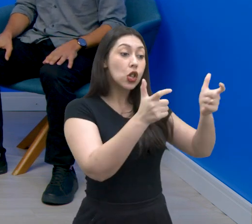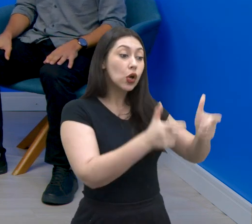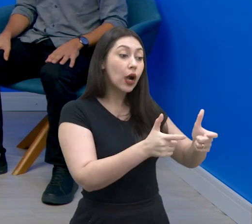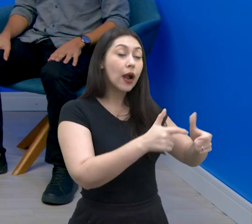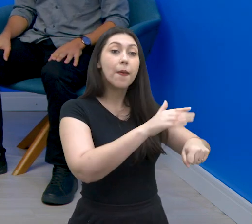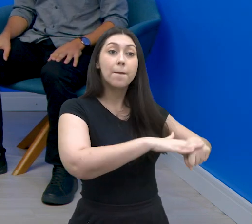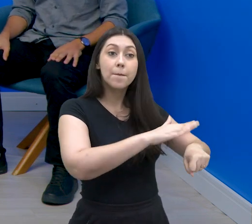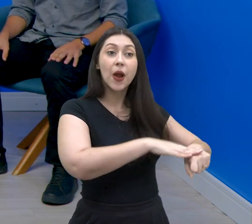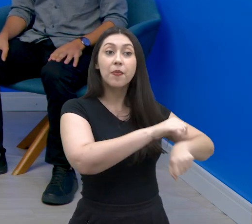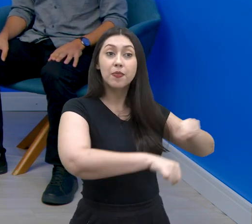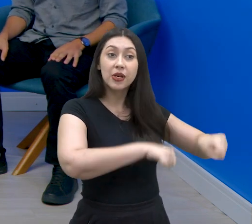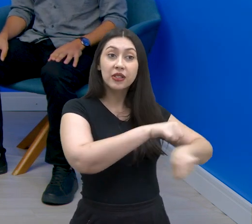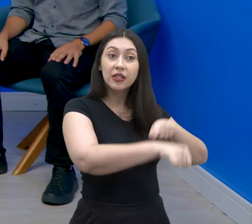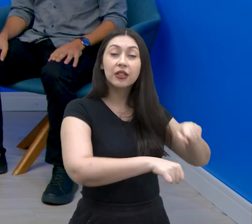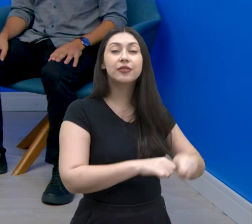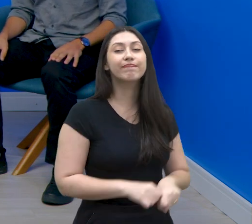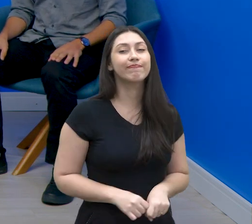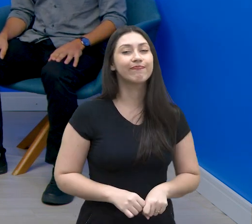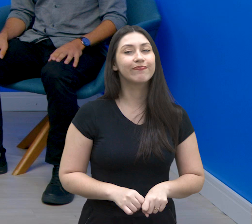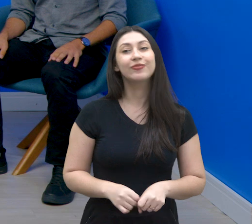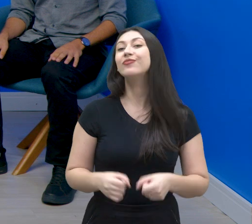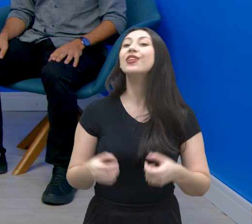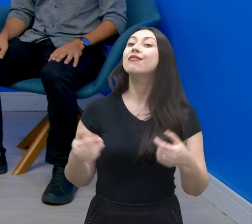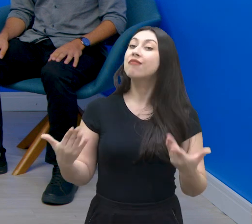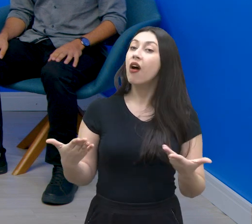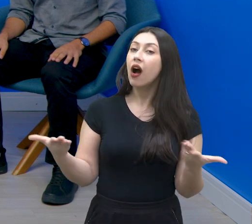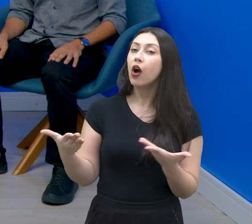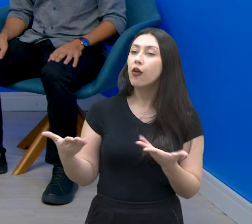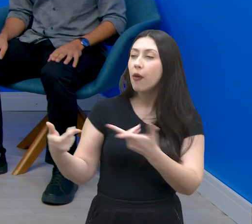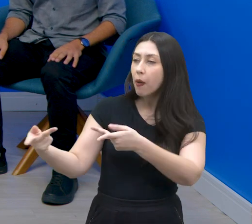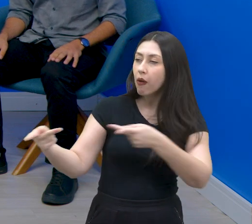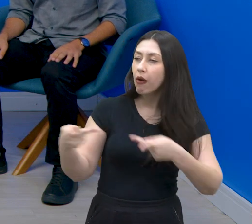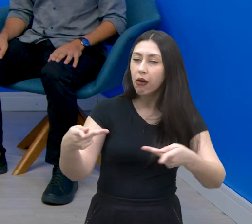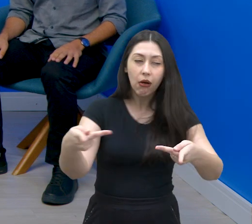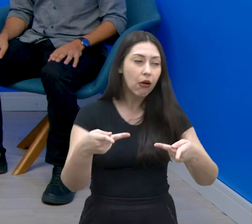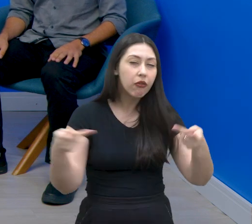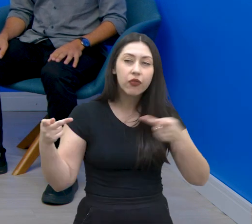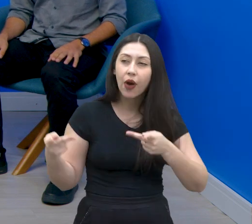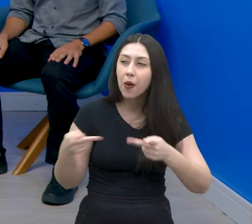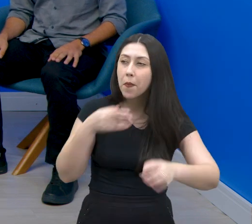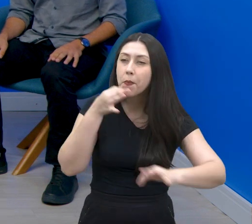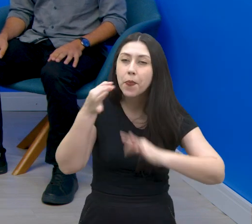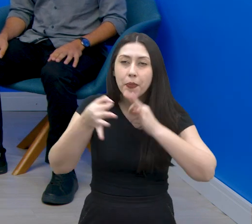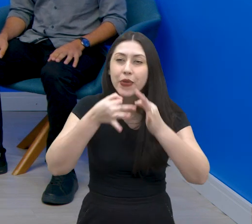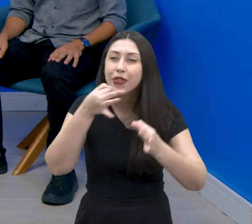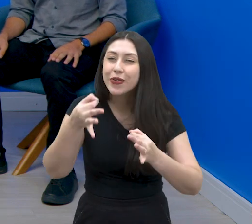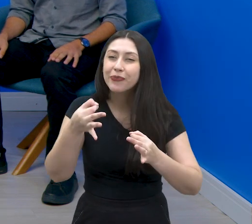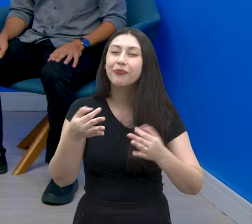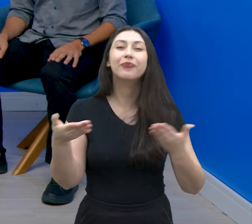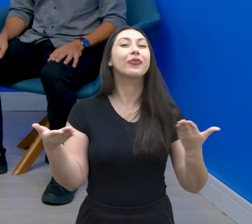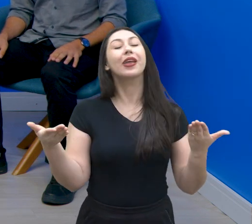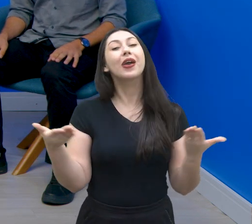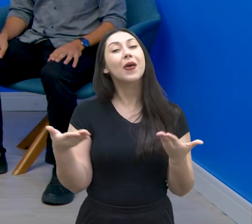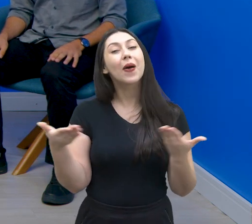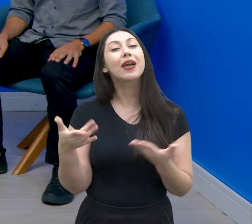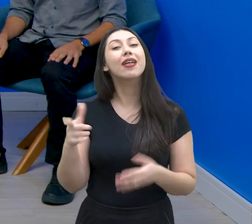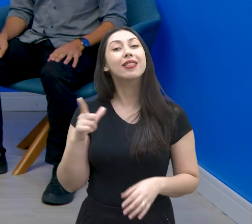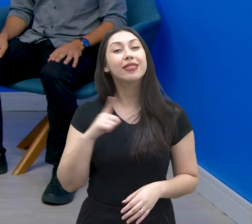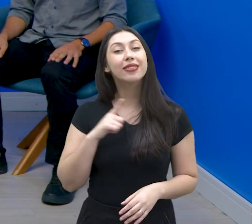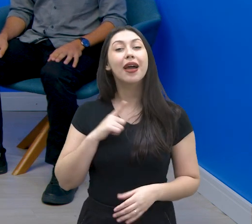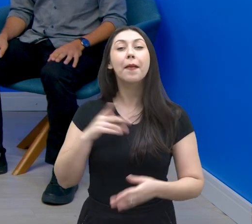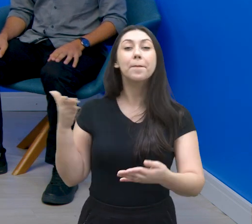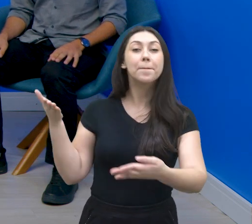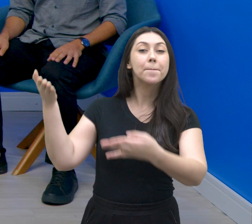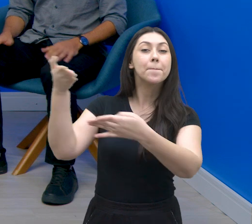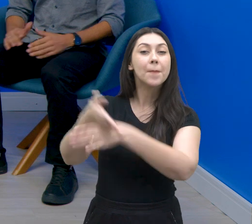tem aqui a participação a partir de agora no Sobre Política também, né? Das pessoas nas ruas tirando dúvidas a respeito dos assuntos que a gente